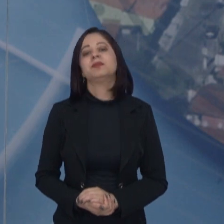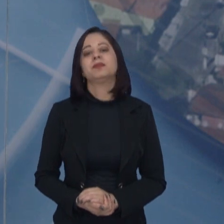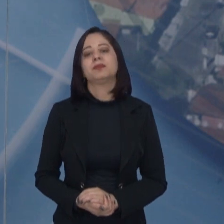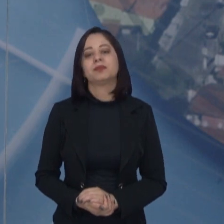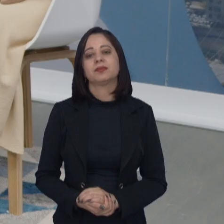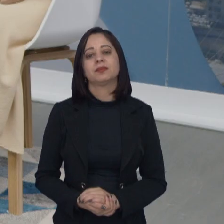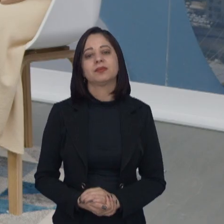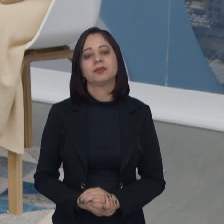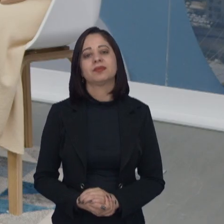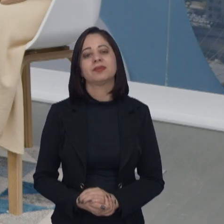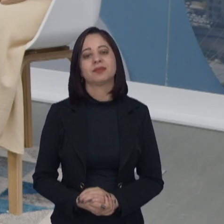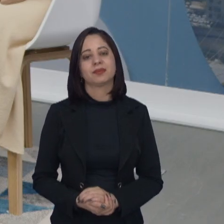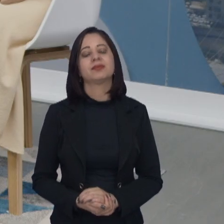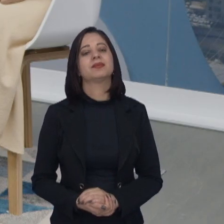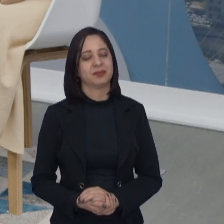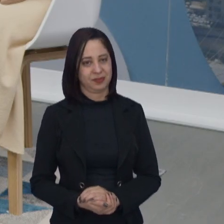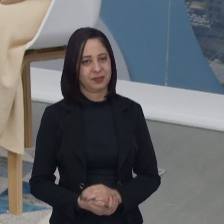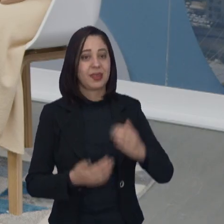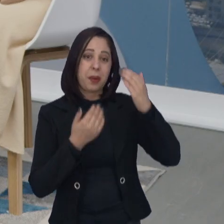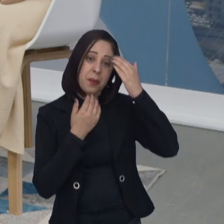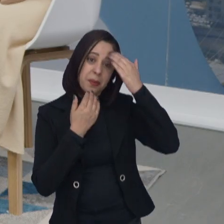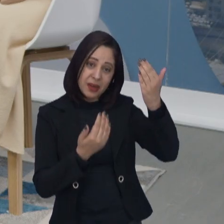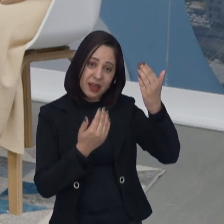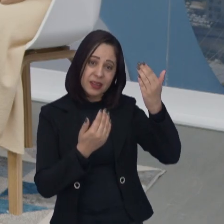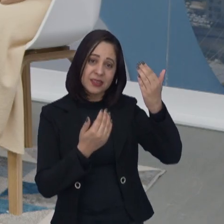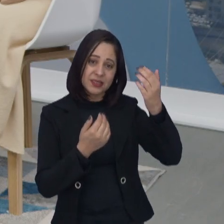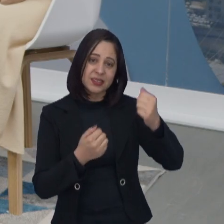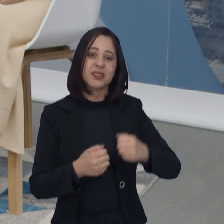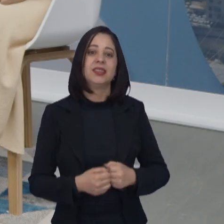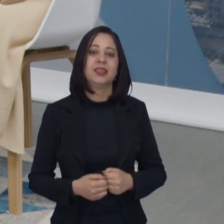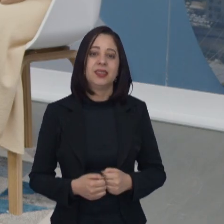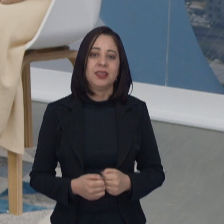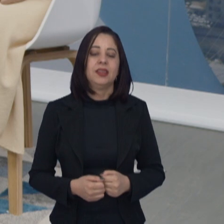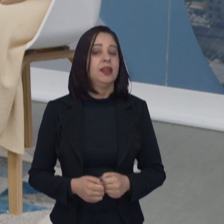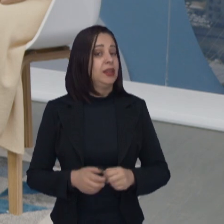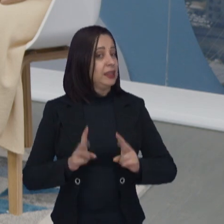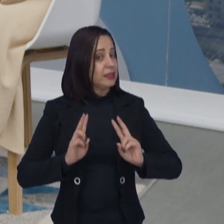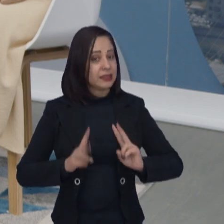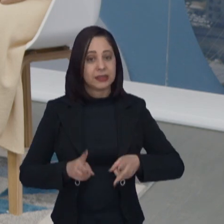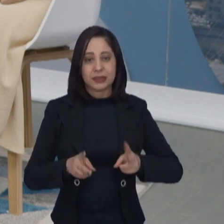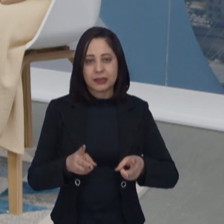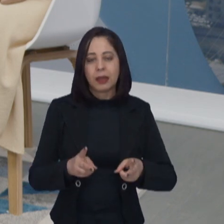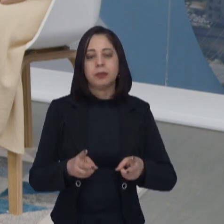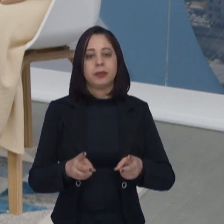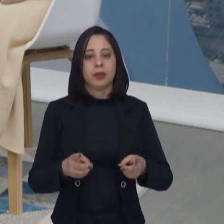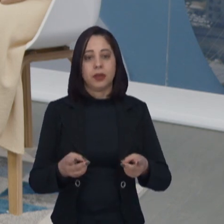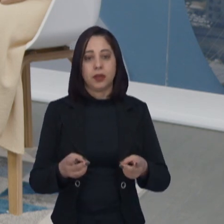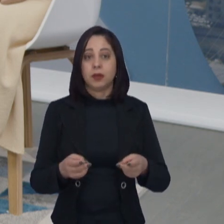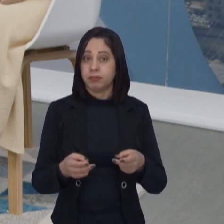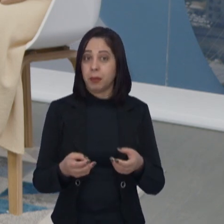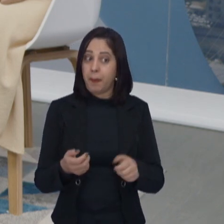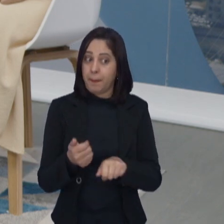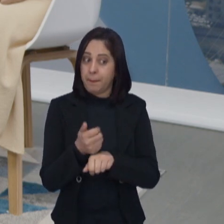Camila, quero te agradecer também. Então é isso, né? Focar, buscar um planejamento, equipe que